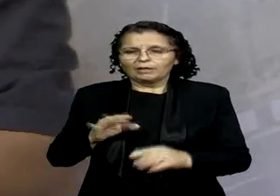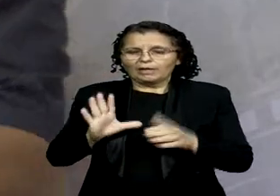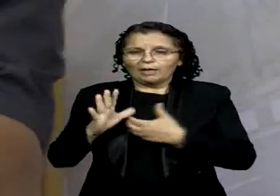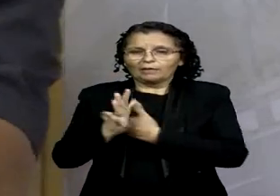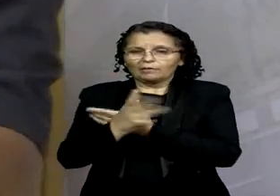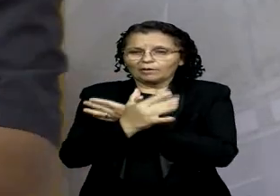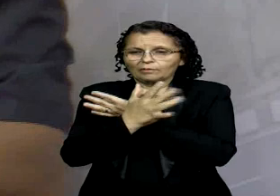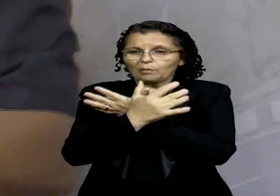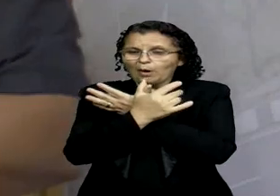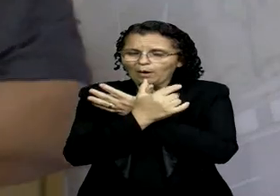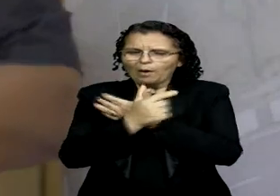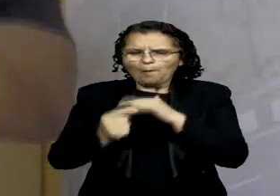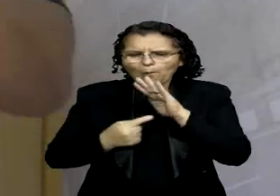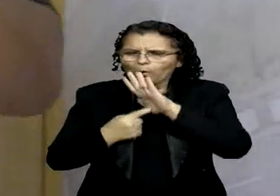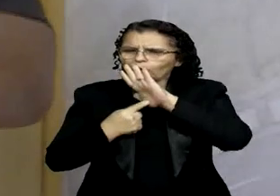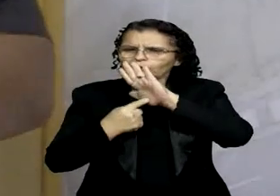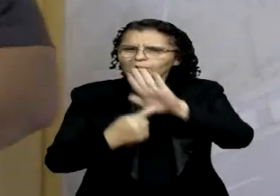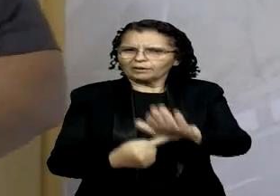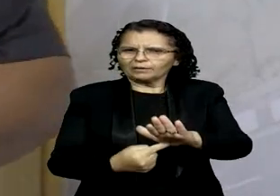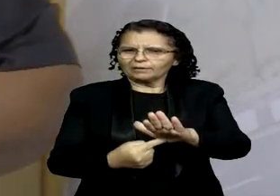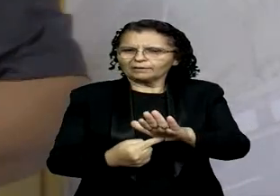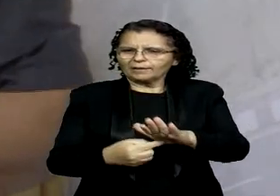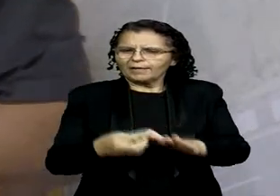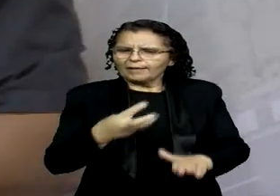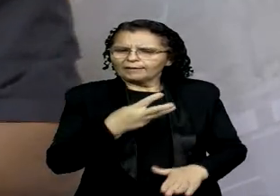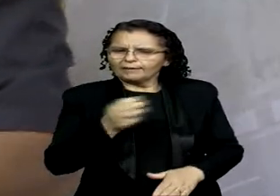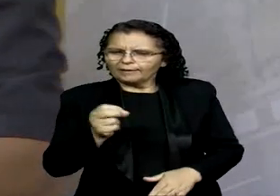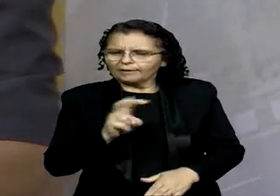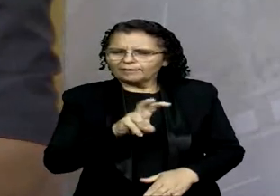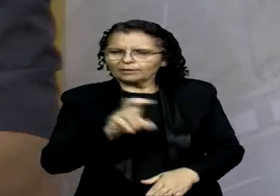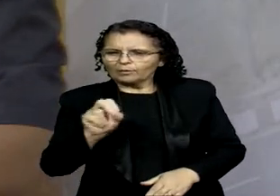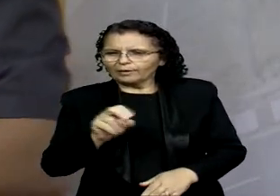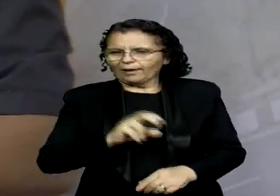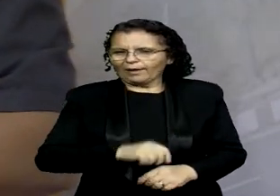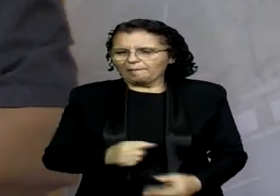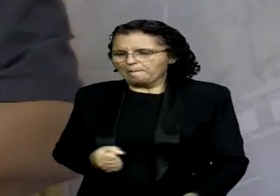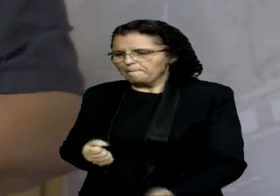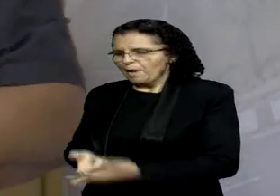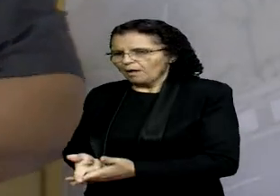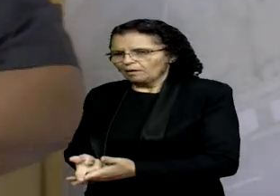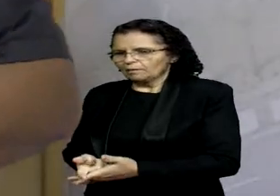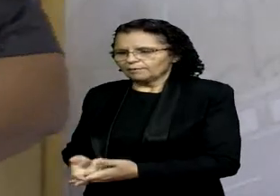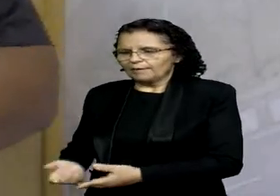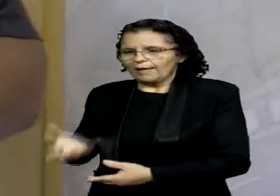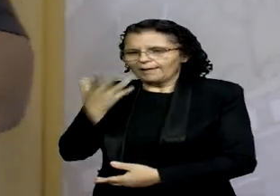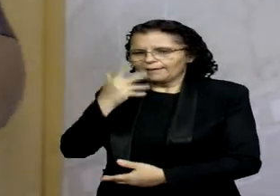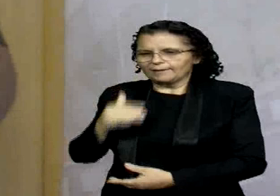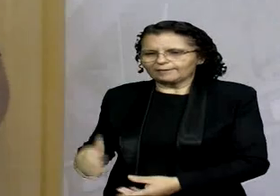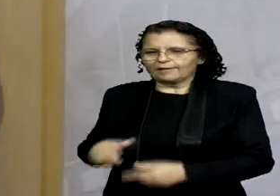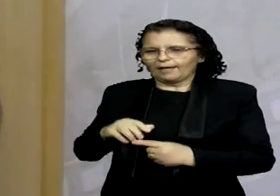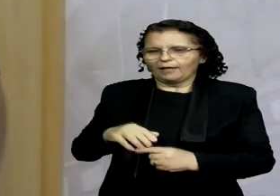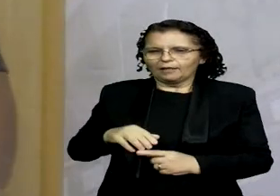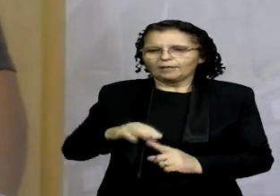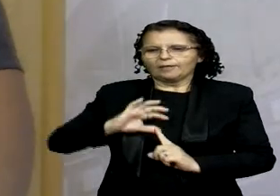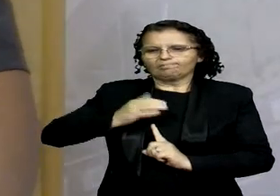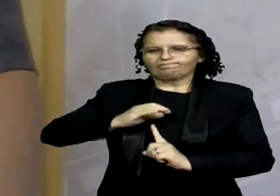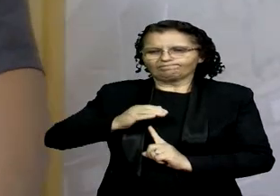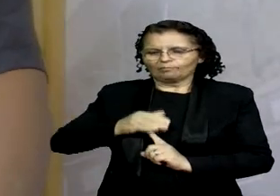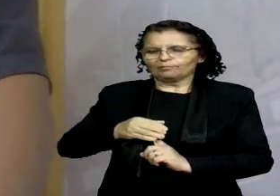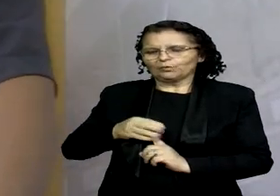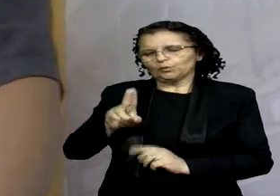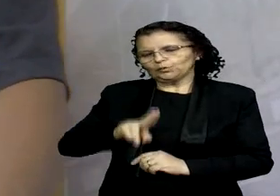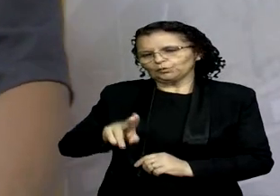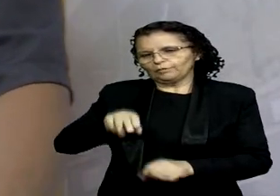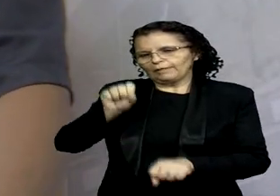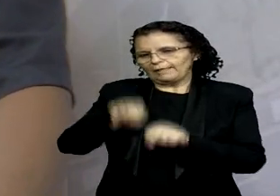Deus mostrando isso a R$ 30, a R$ 50. Então, as câmaras municipais, elas têm que